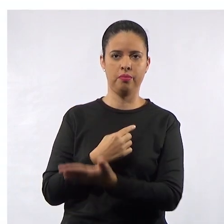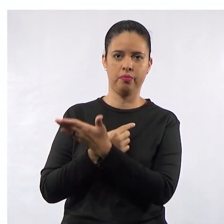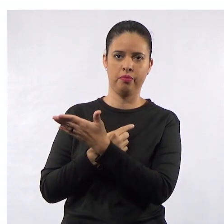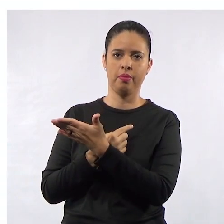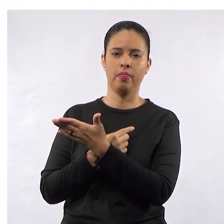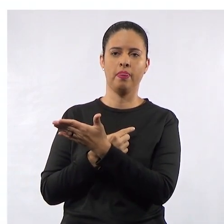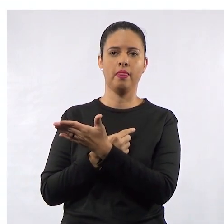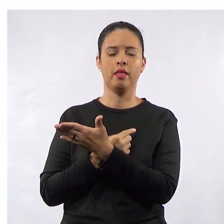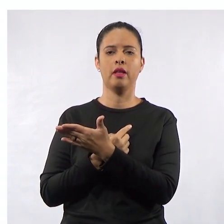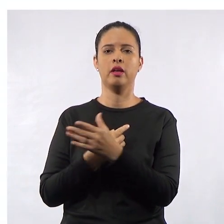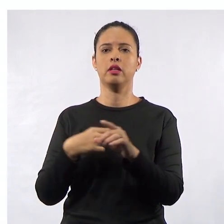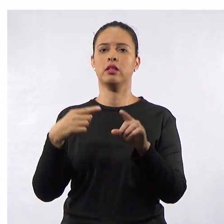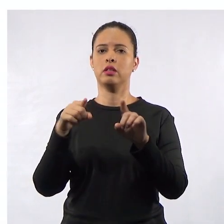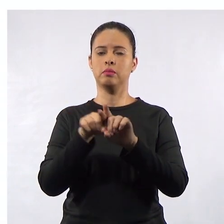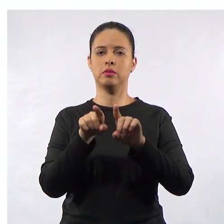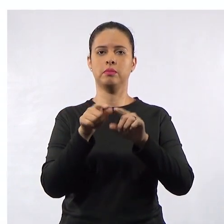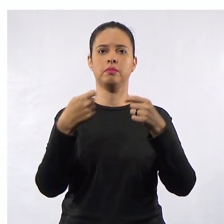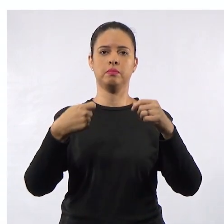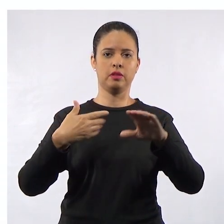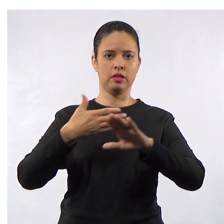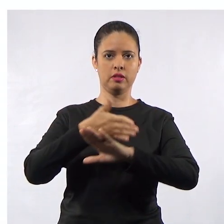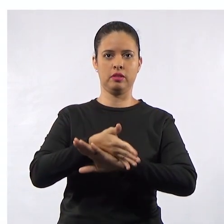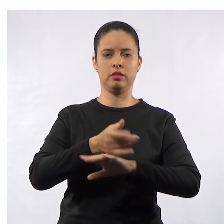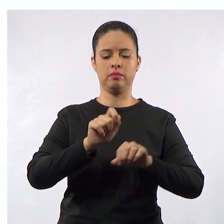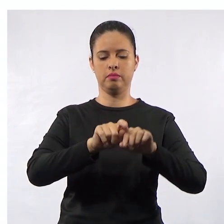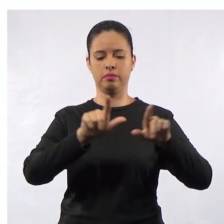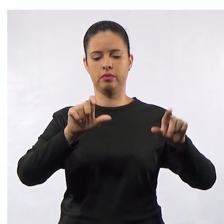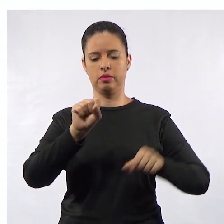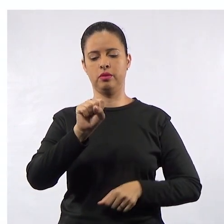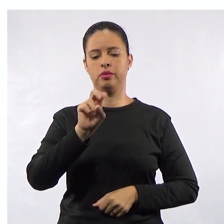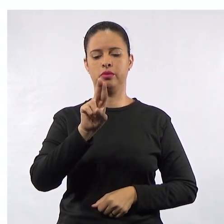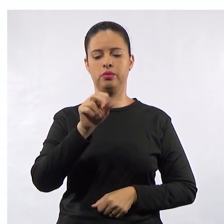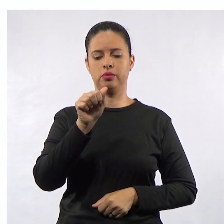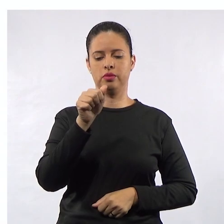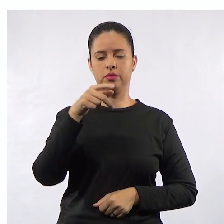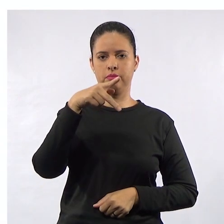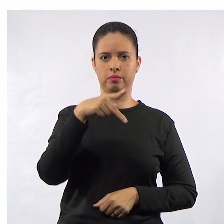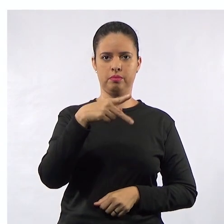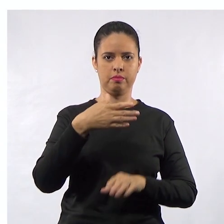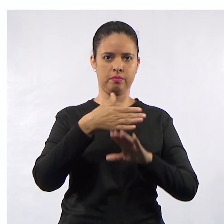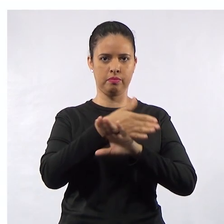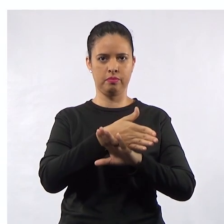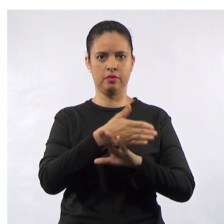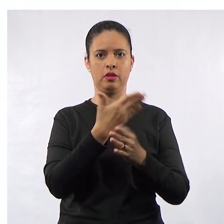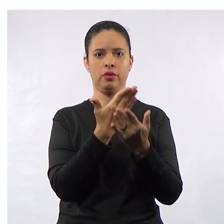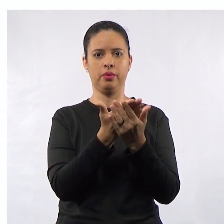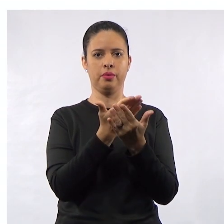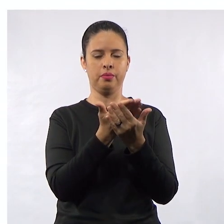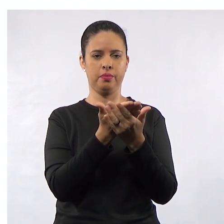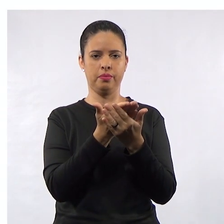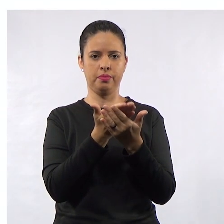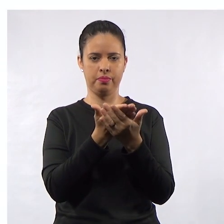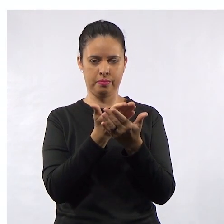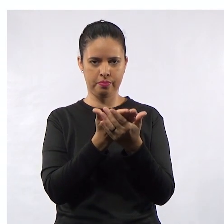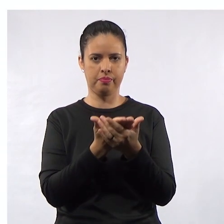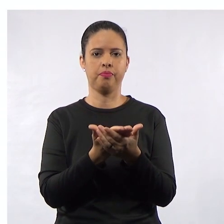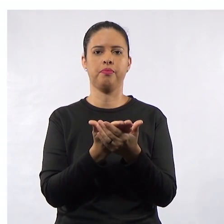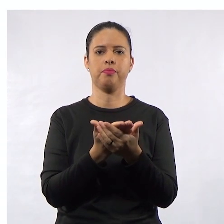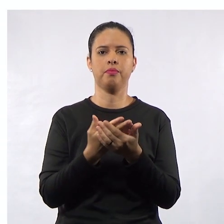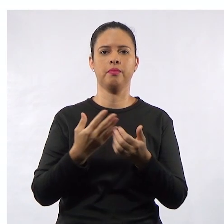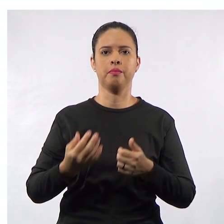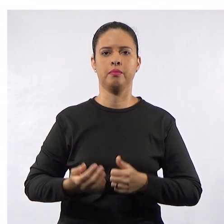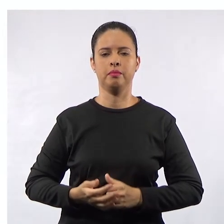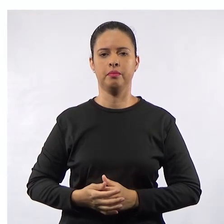16ª edição Você também precisa acessar o Swap para tá entrando lá na minha biblioteca virtual